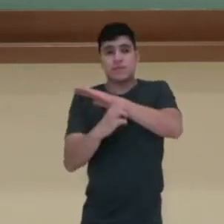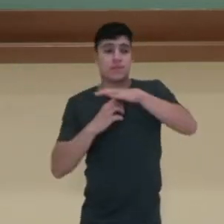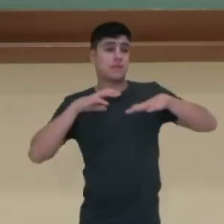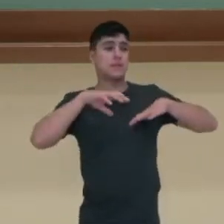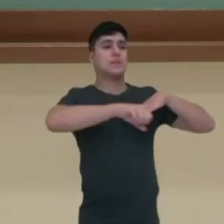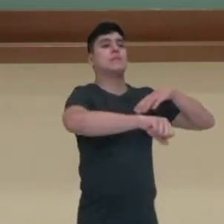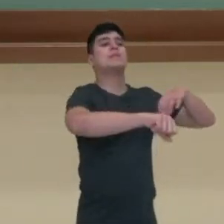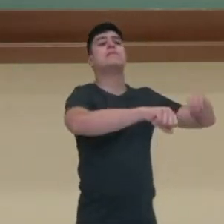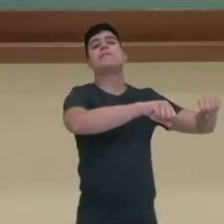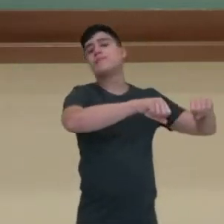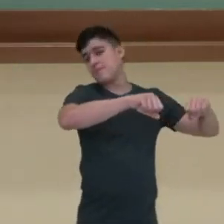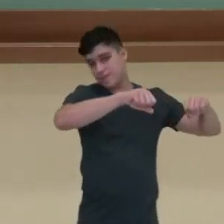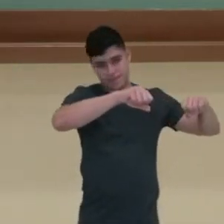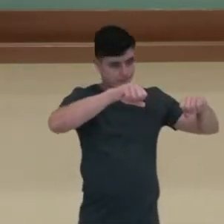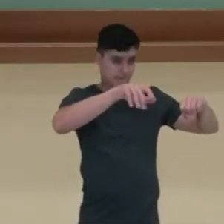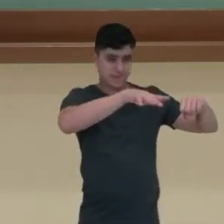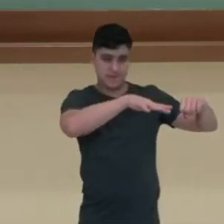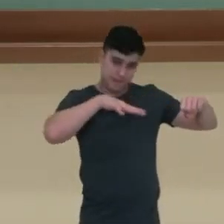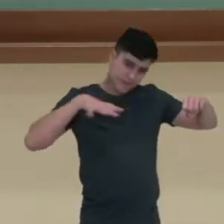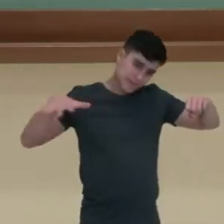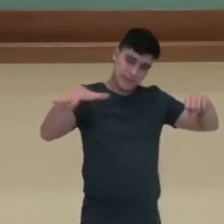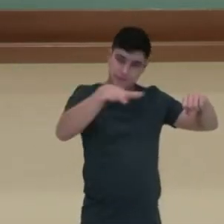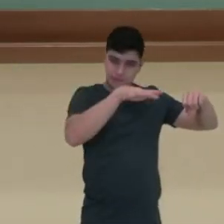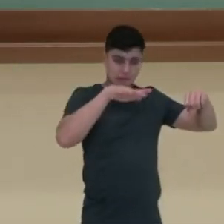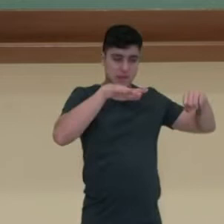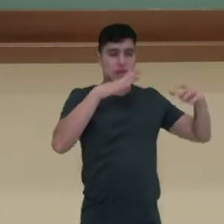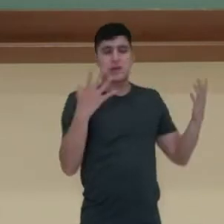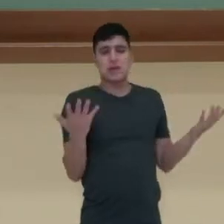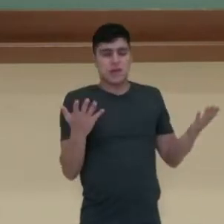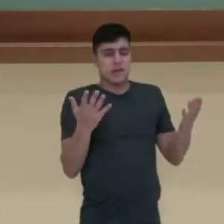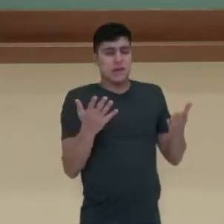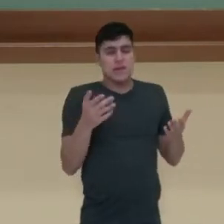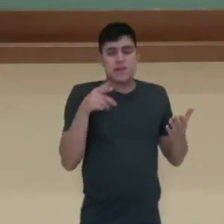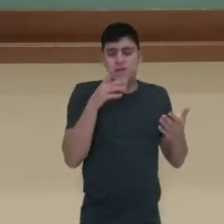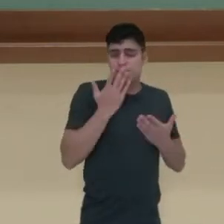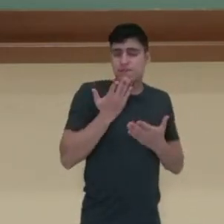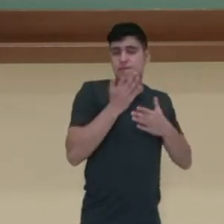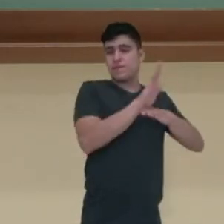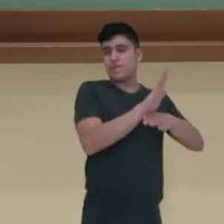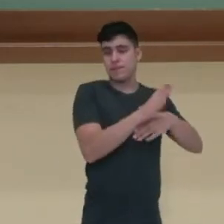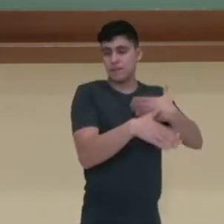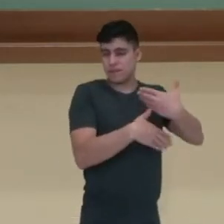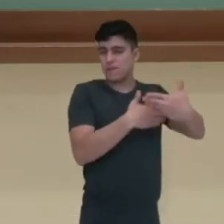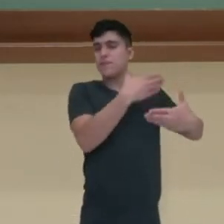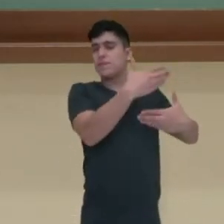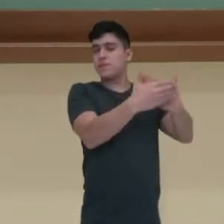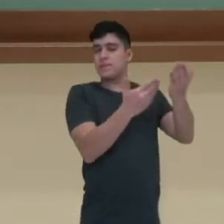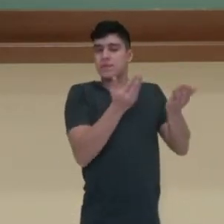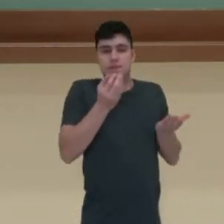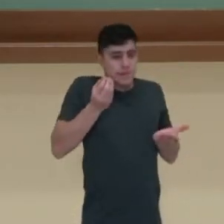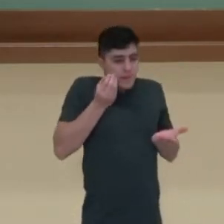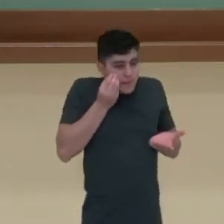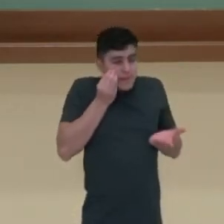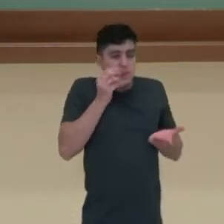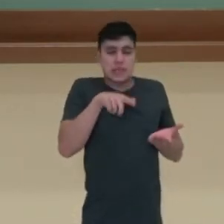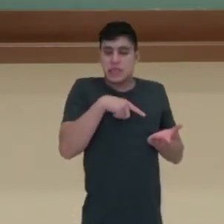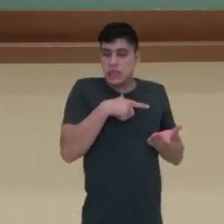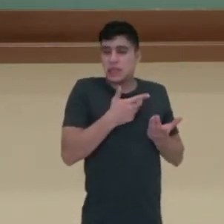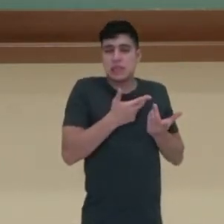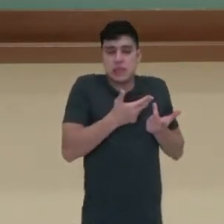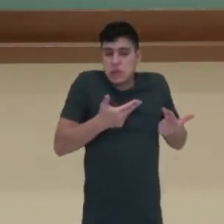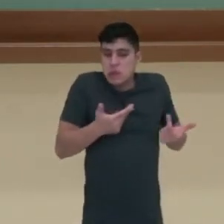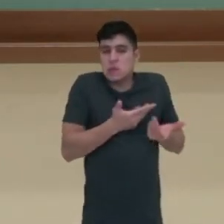empresas transnacionais venham atrás deles, para que eles possam, muitas vezes, terem